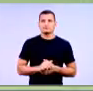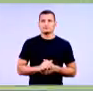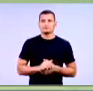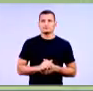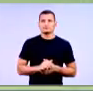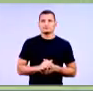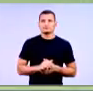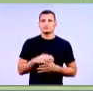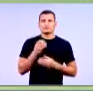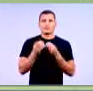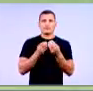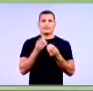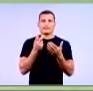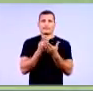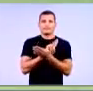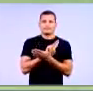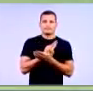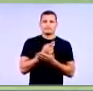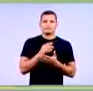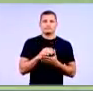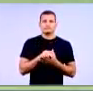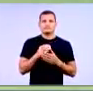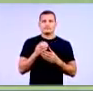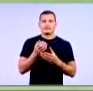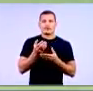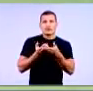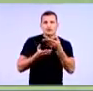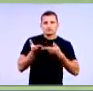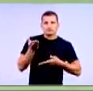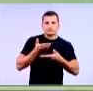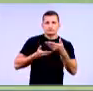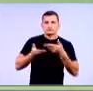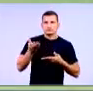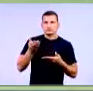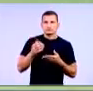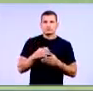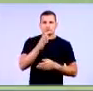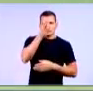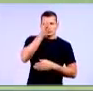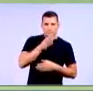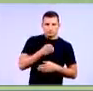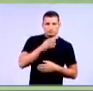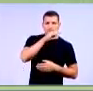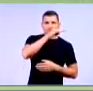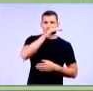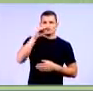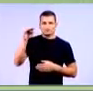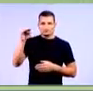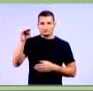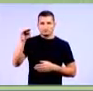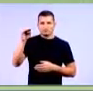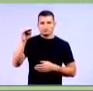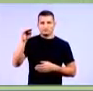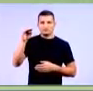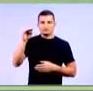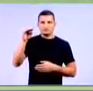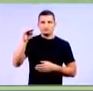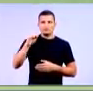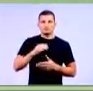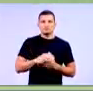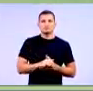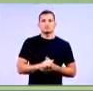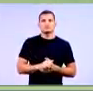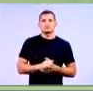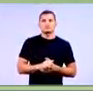Como é que acontece, então, a ligação, né, relacionando os dois eixos, o horizontal, né, o horizontal e